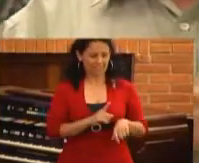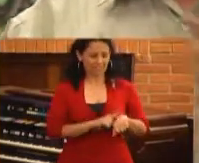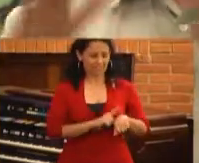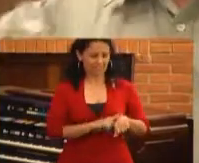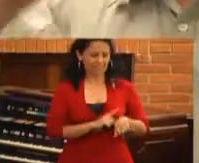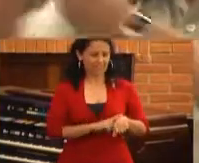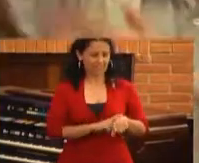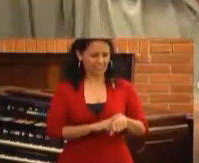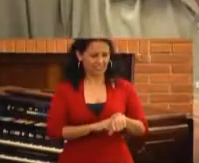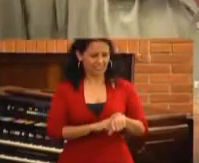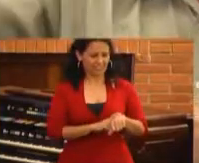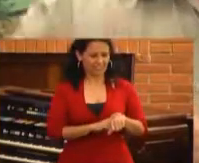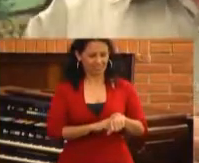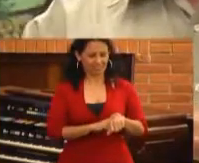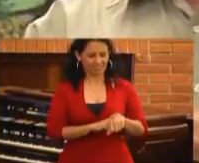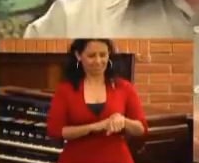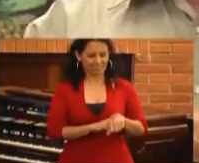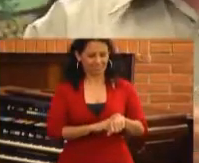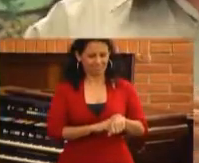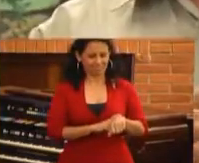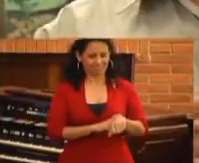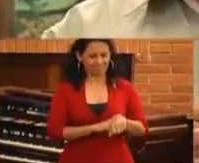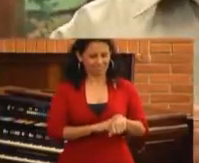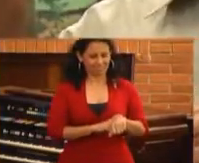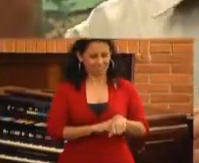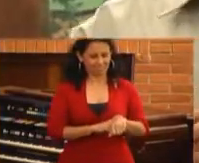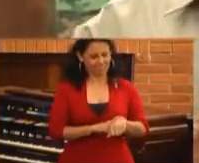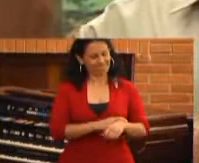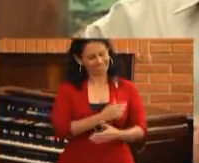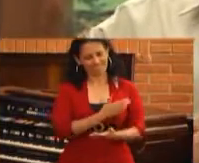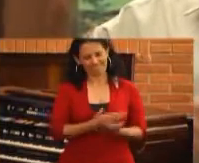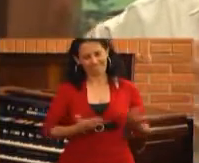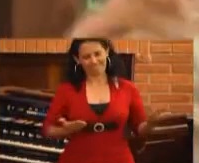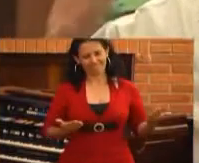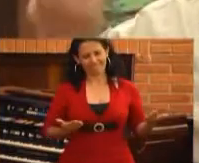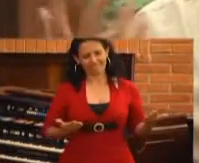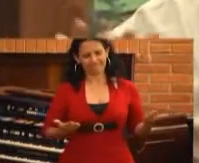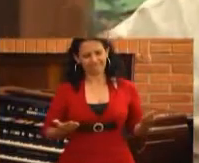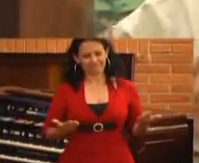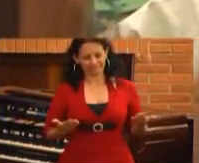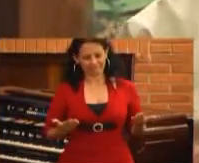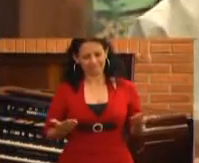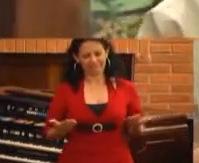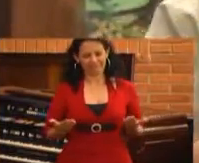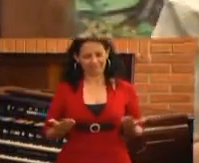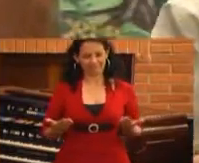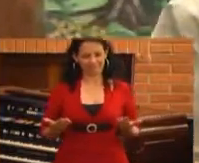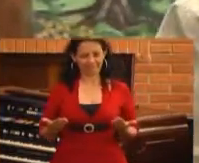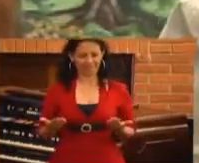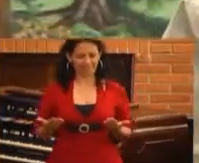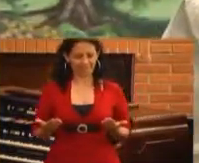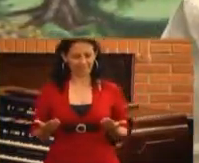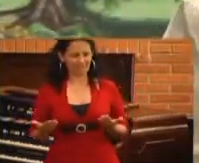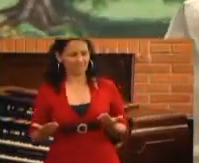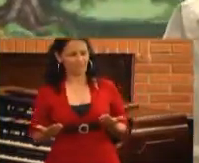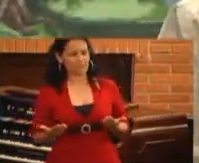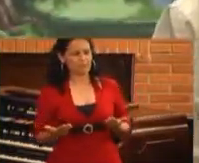desejo, o homem escapuliu para uma teomania